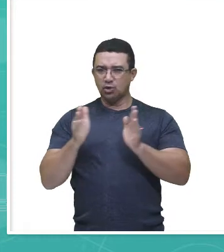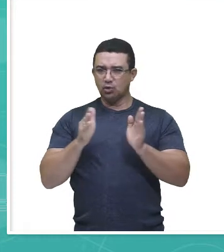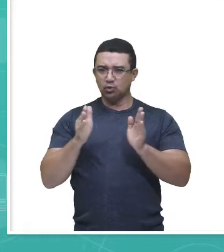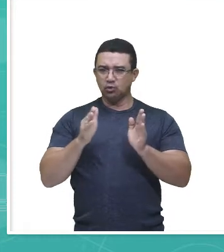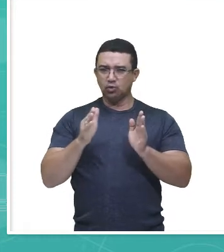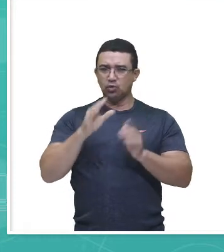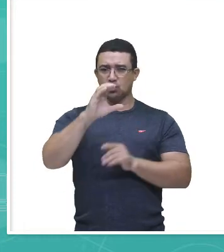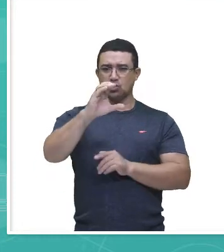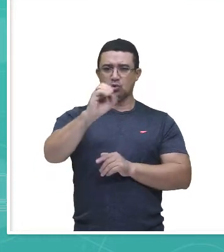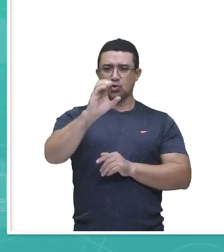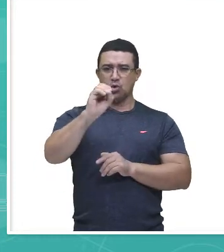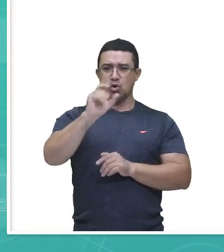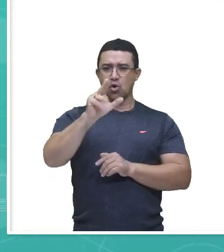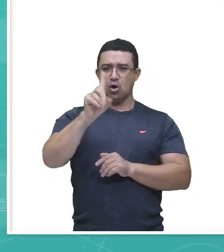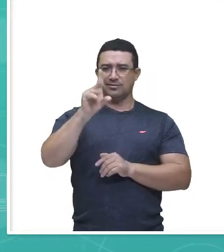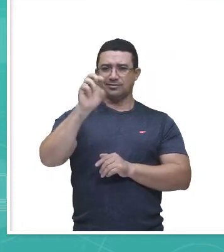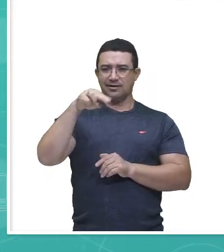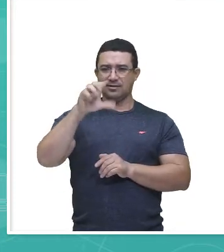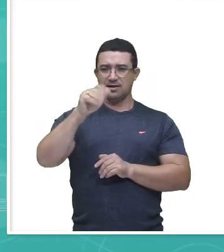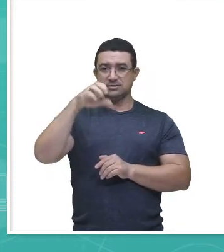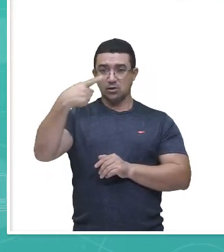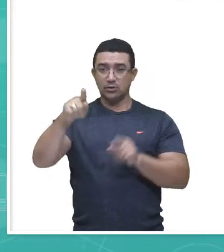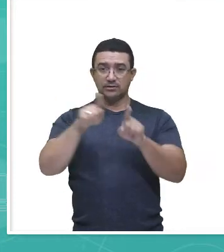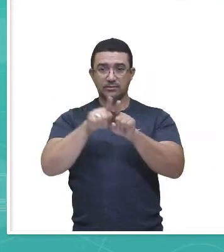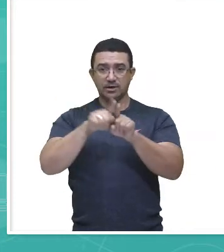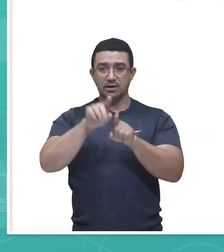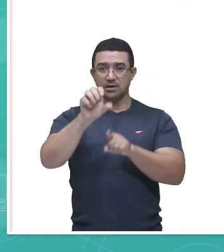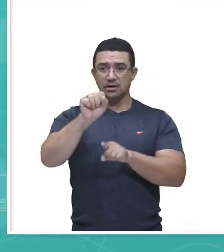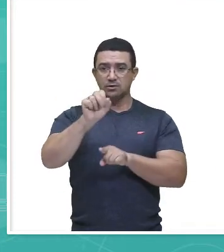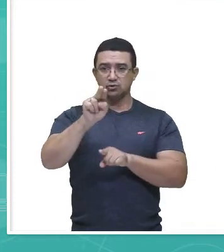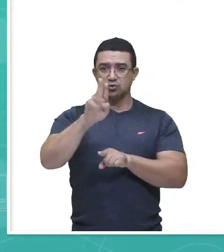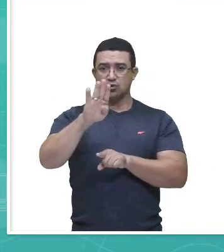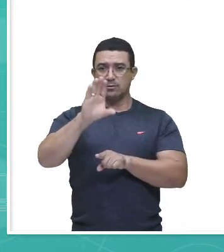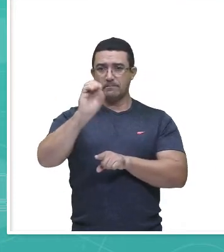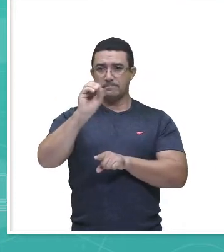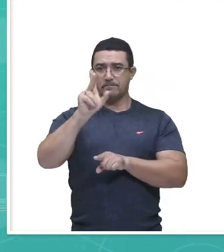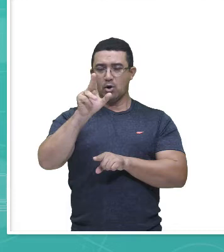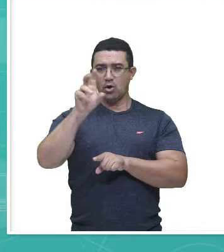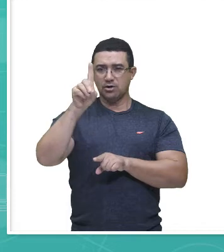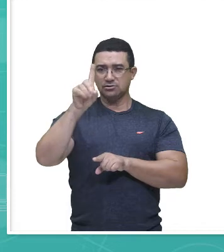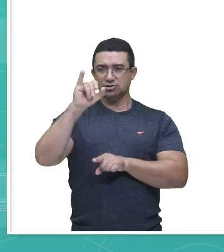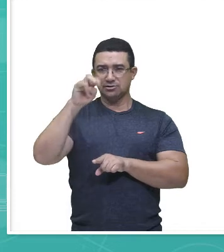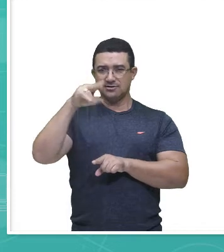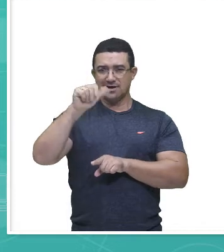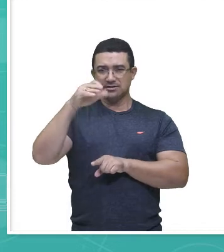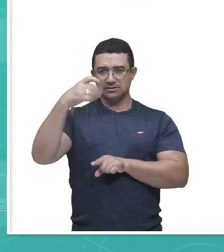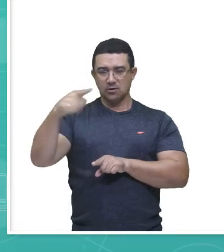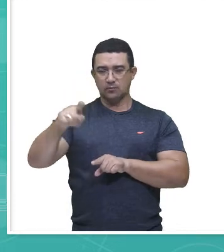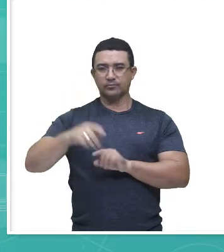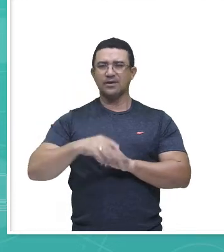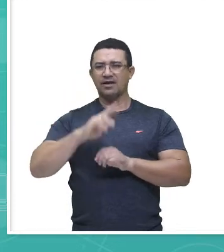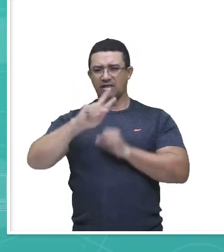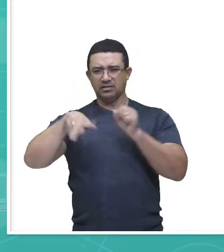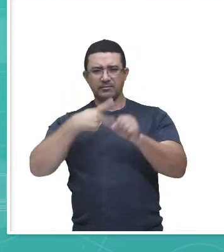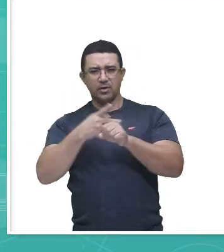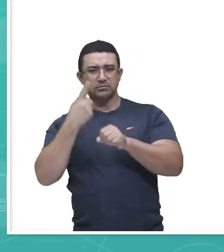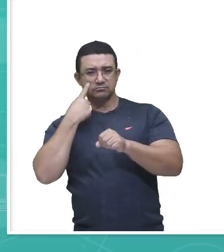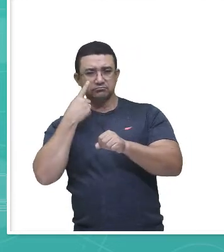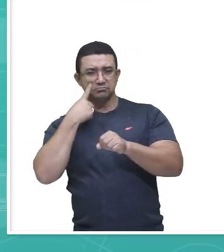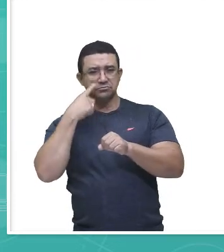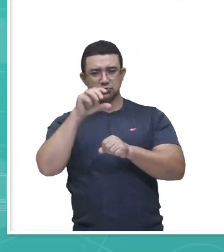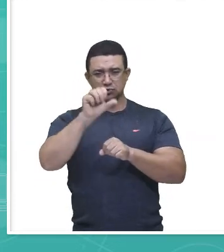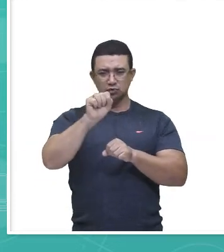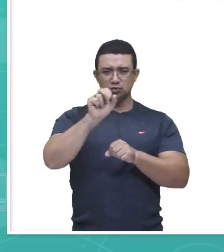por subordinação. Nessa subordinação, vocês vão ver mais para frente, mas quando se trata